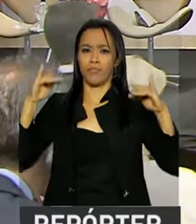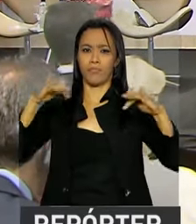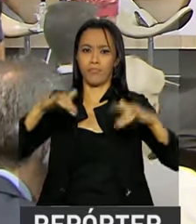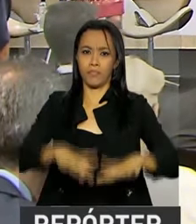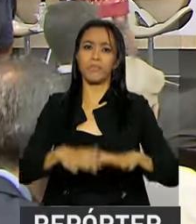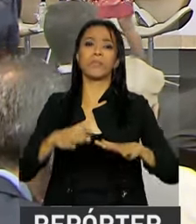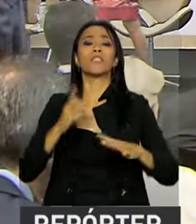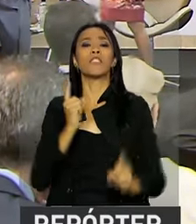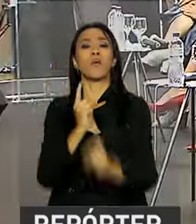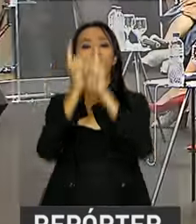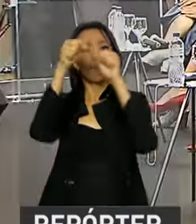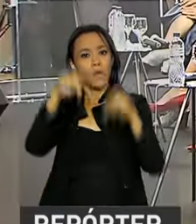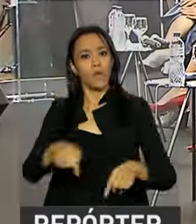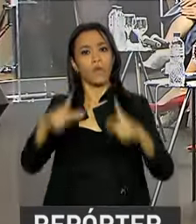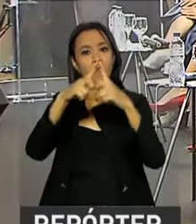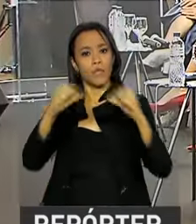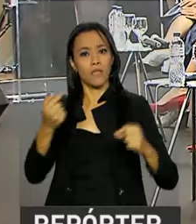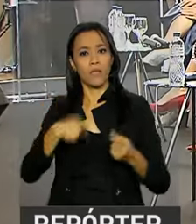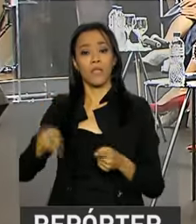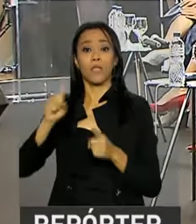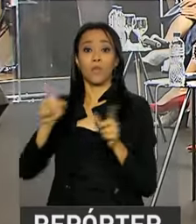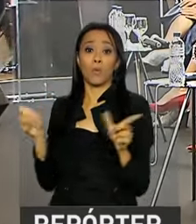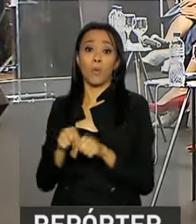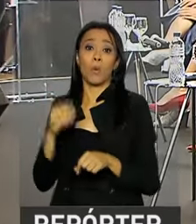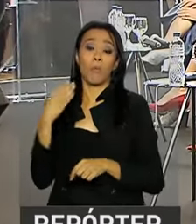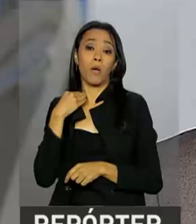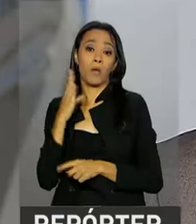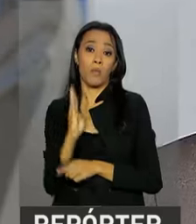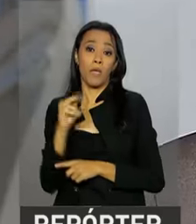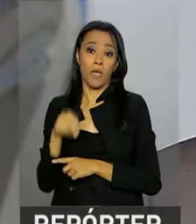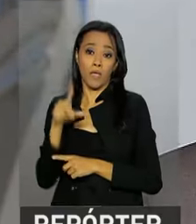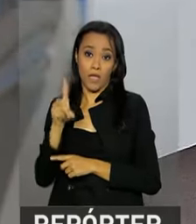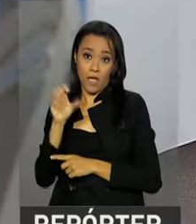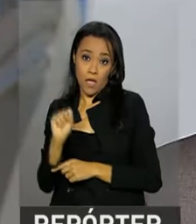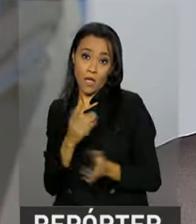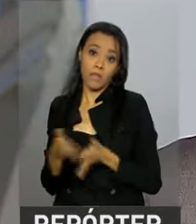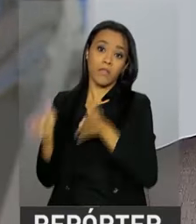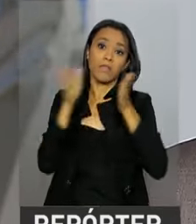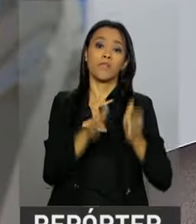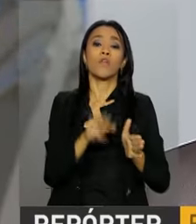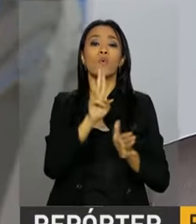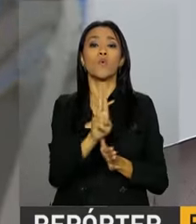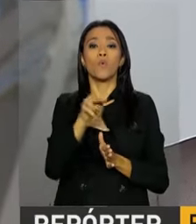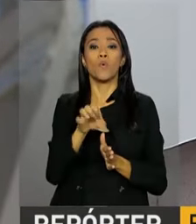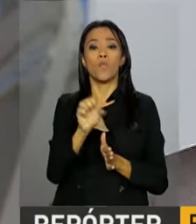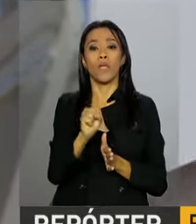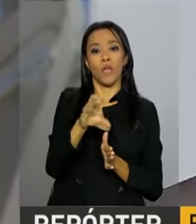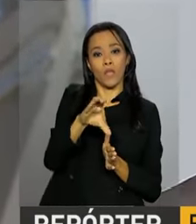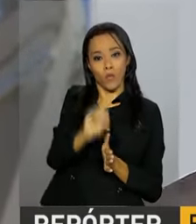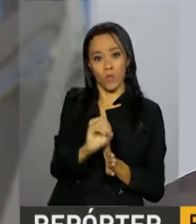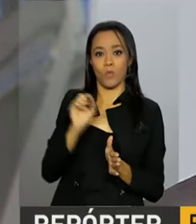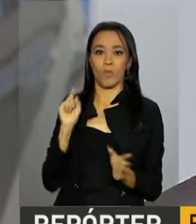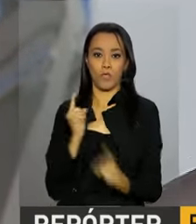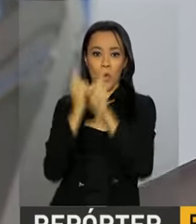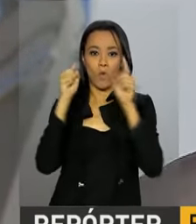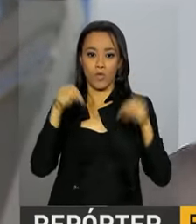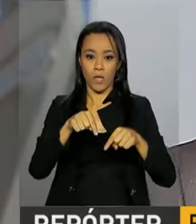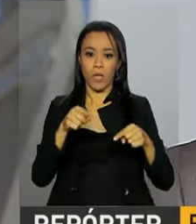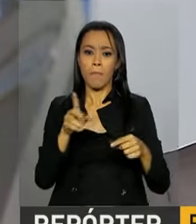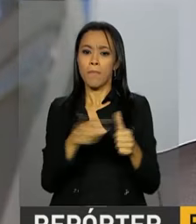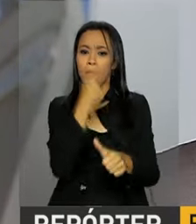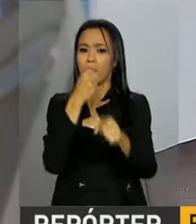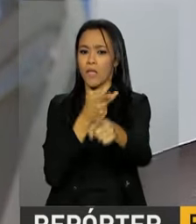representantes do governo federal, do BNDES e da Unesco. Seria um trabalho de parceria para a gente fazer primeiro um